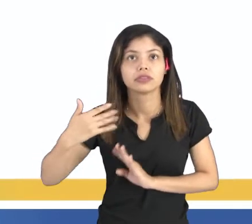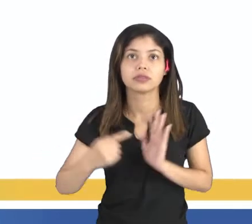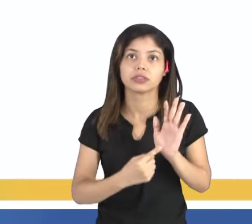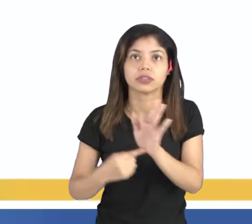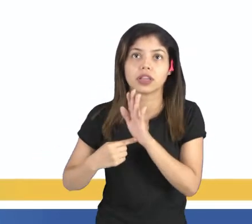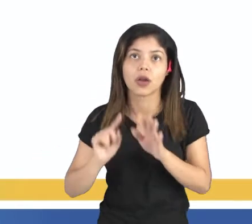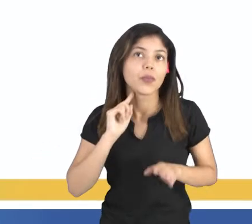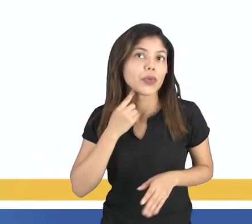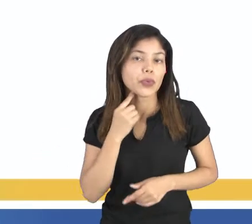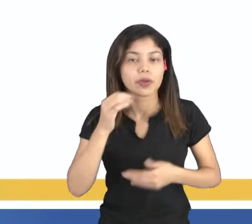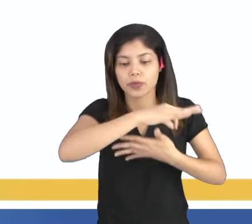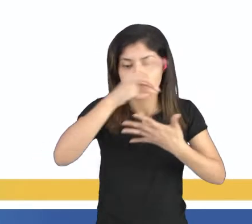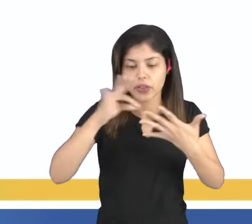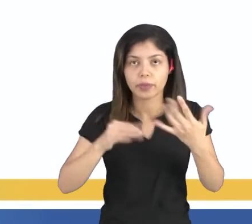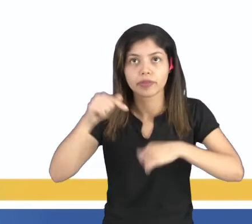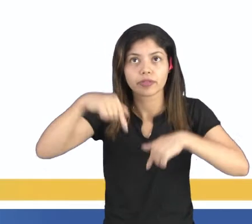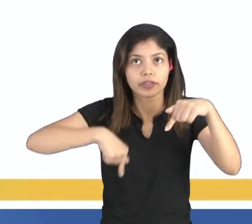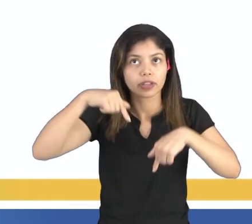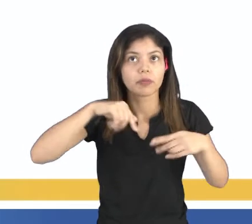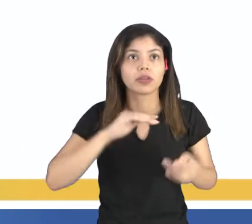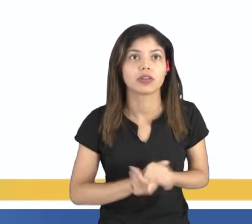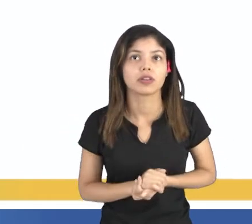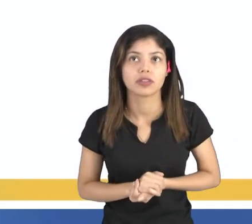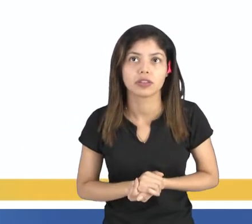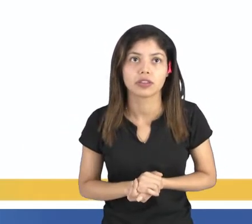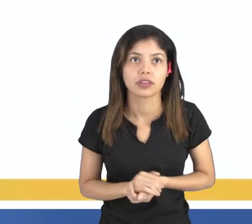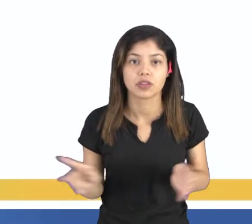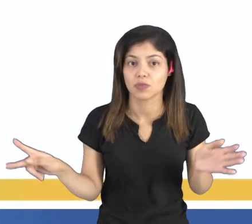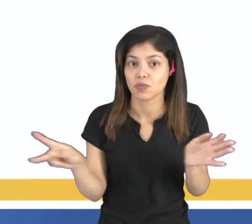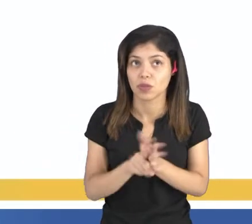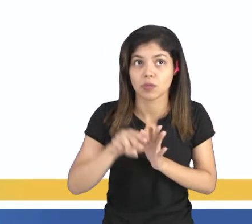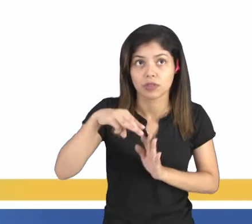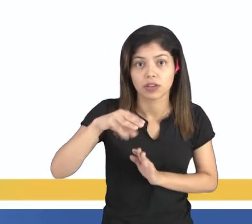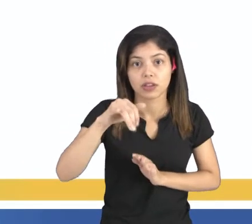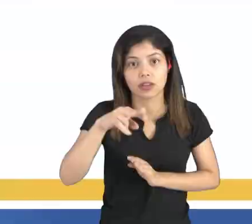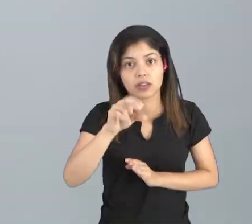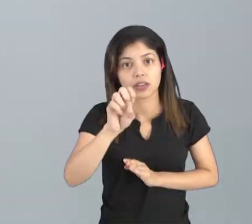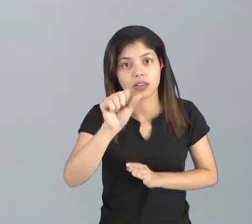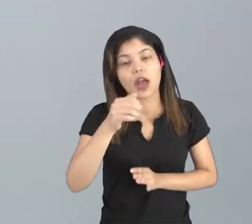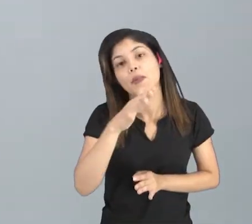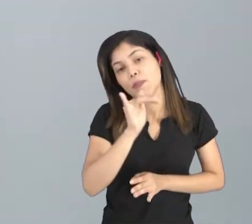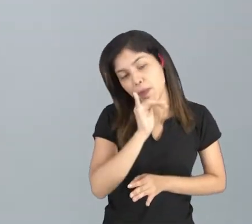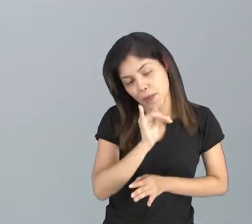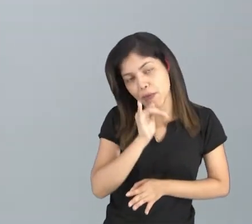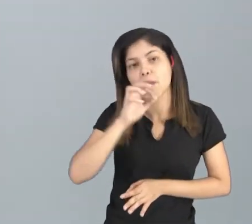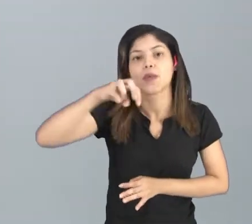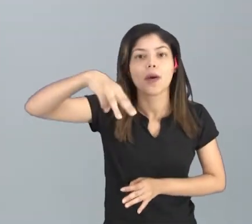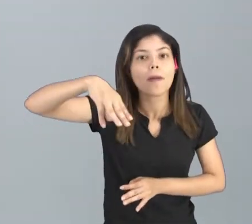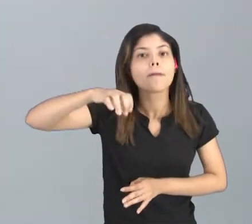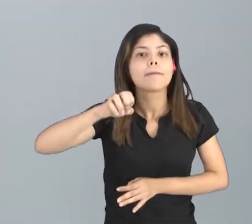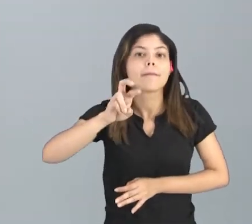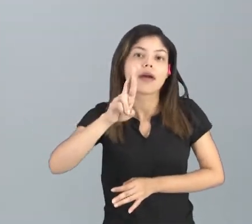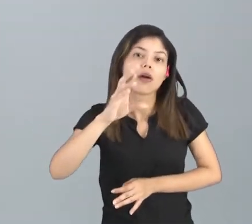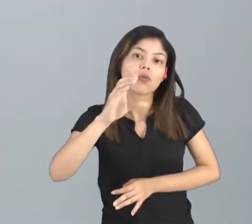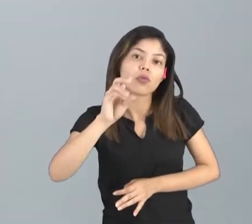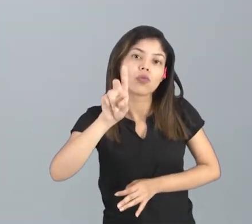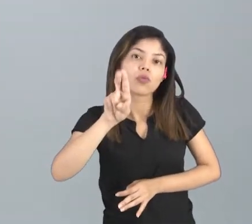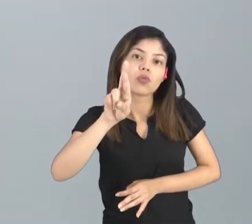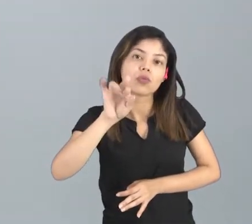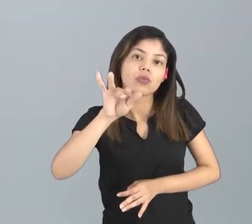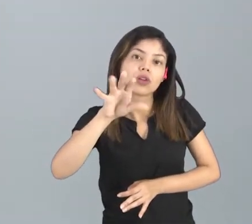pelos elementos químicos oriundos das minas. É o caso do mercúrio, como acabei de falar